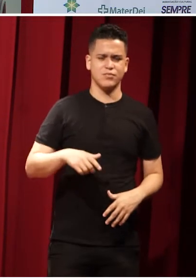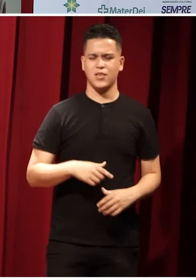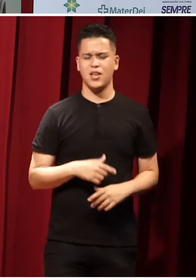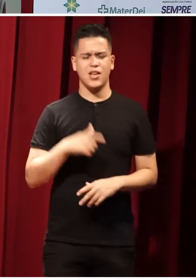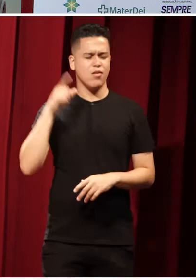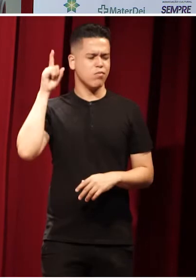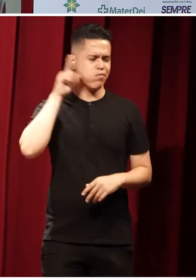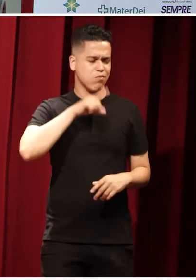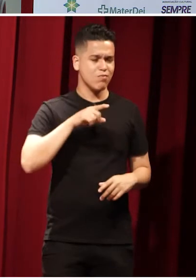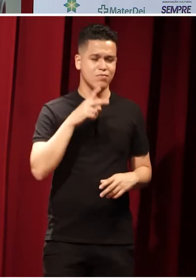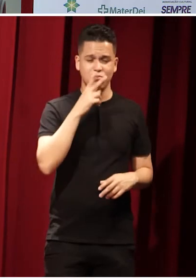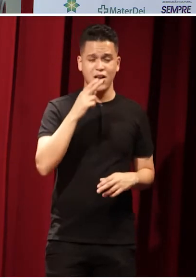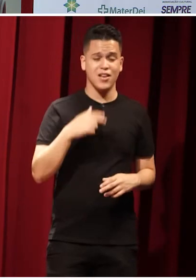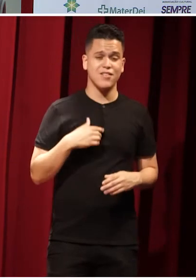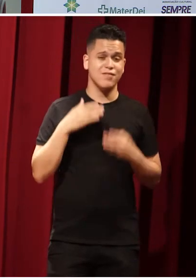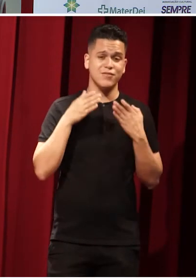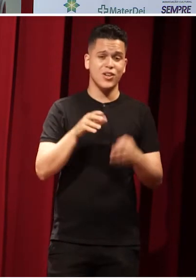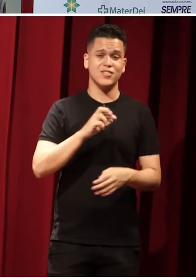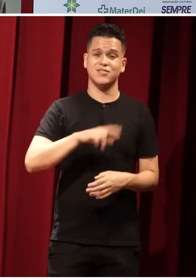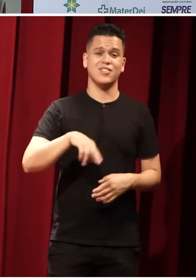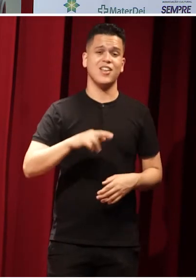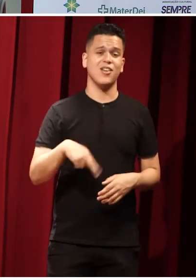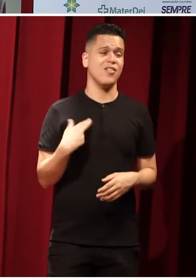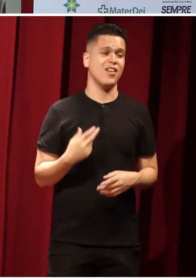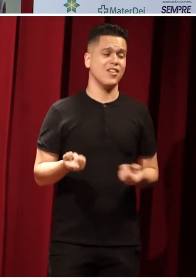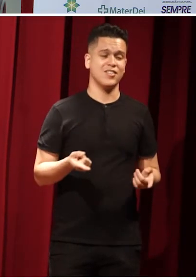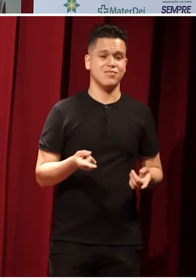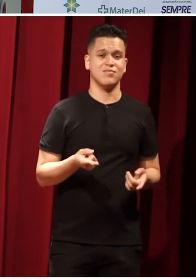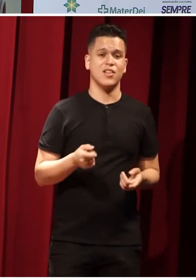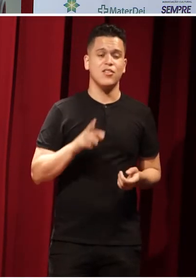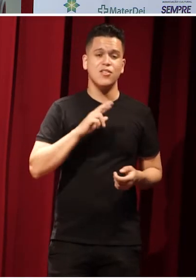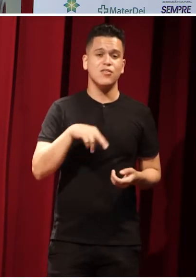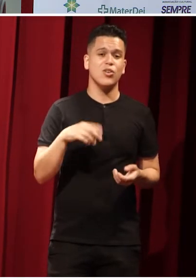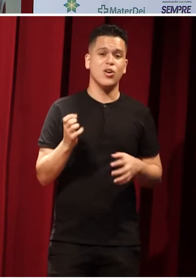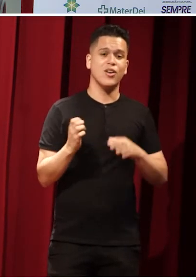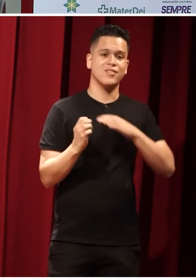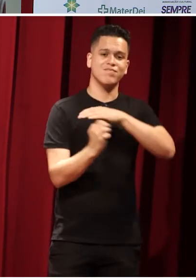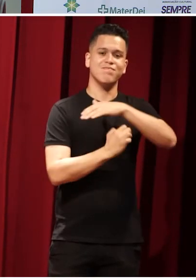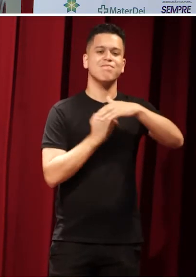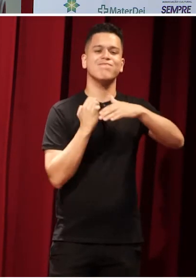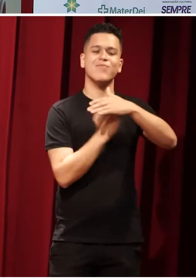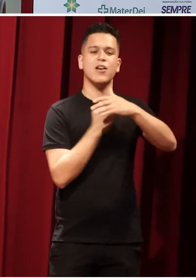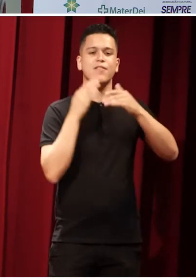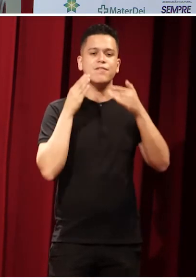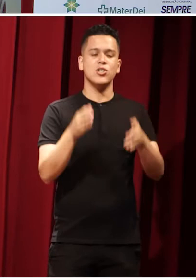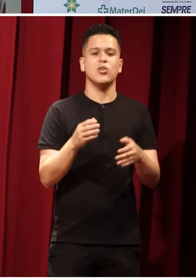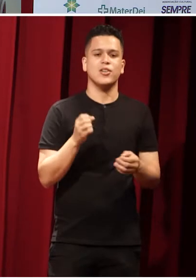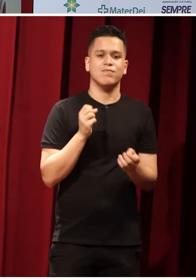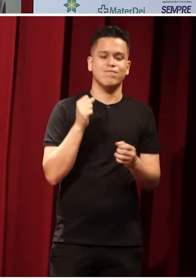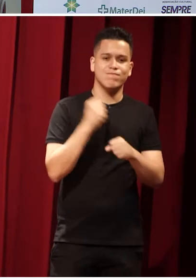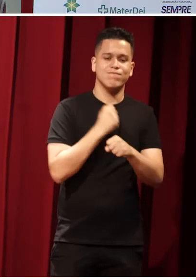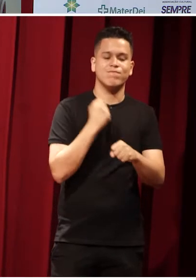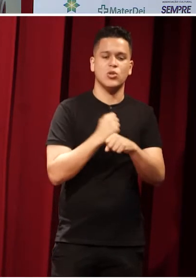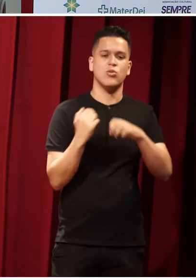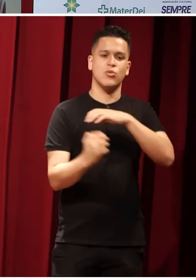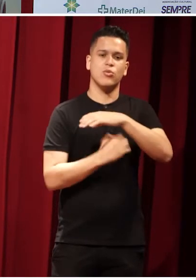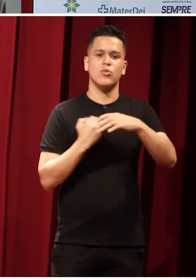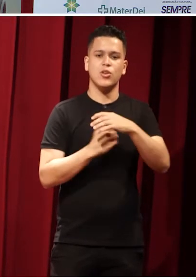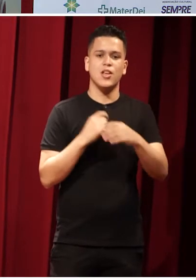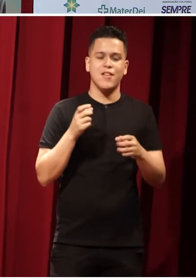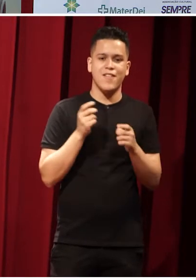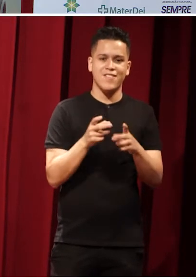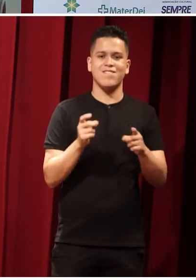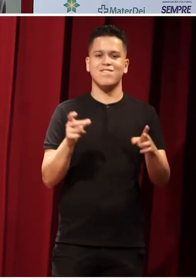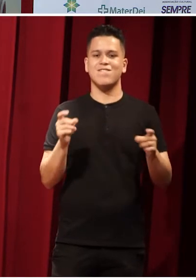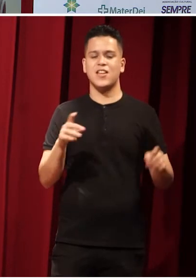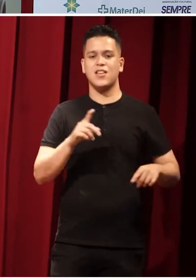planos americanos de integração por estradas, etc. E tudo isso é acompanhado